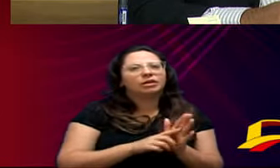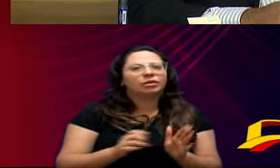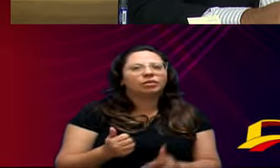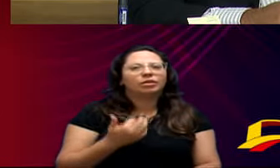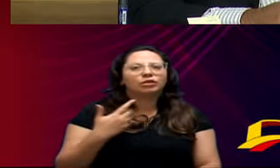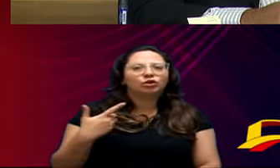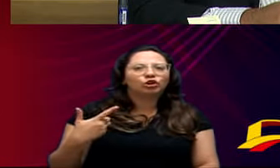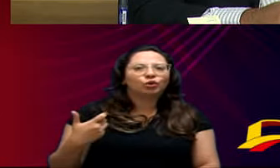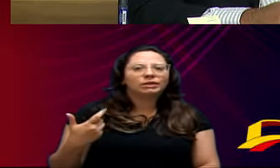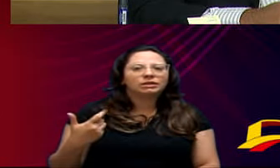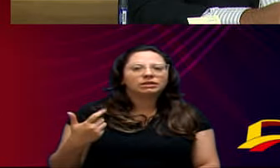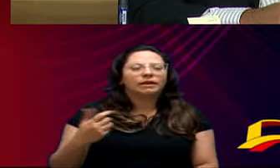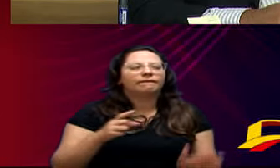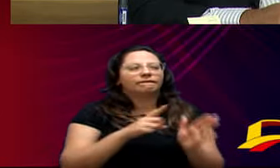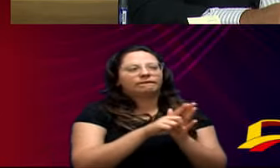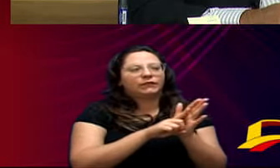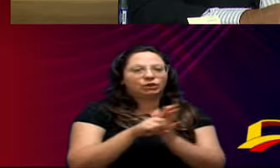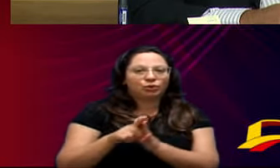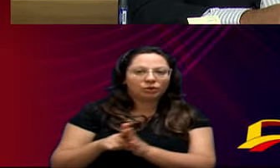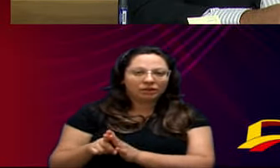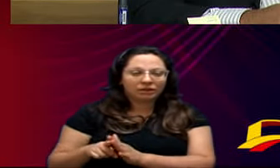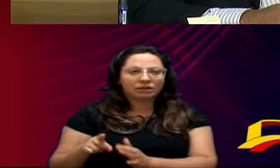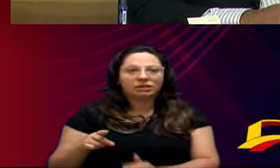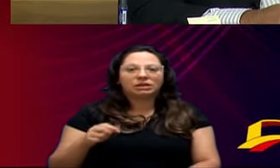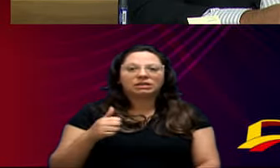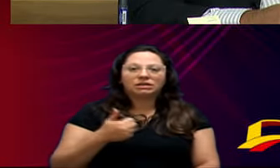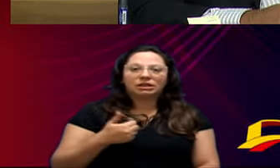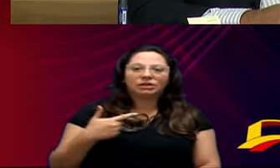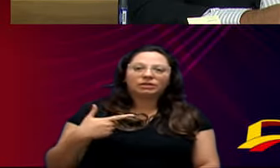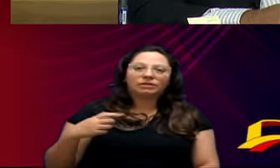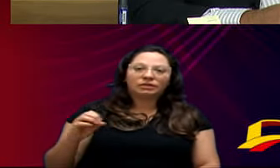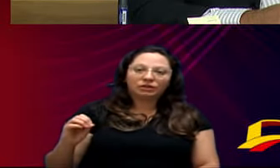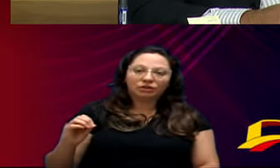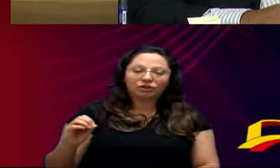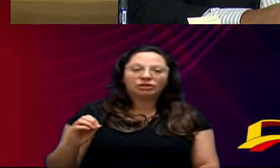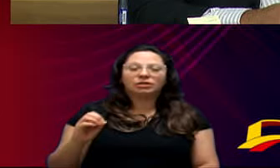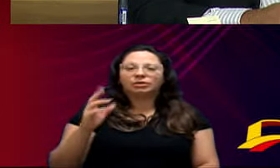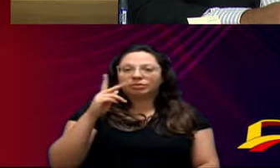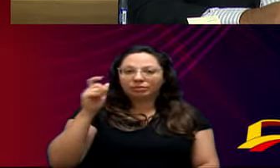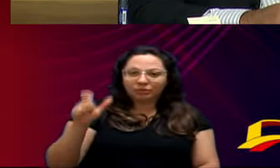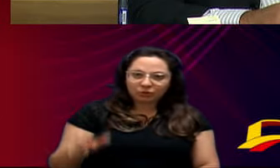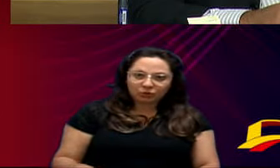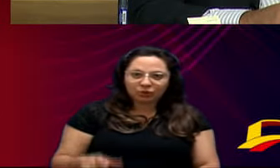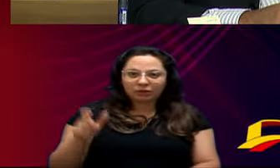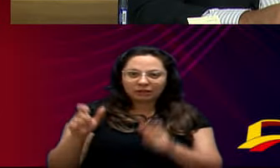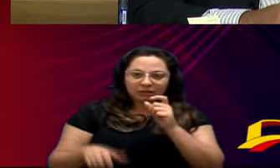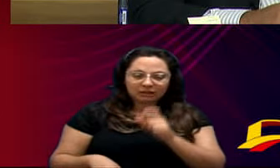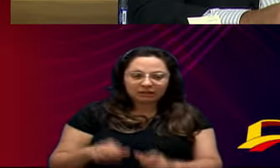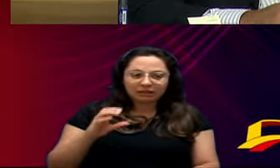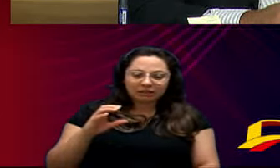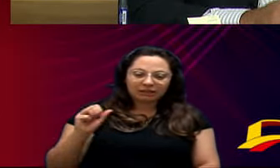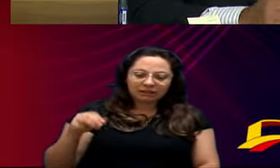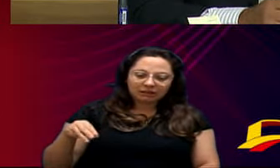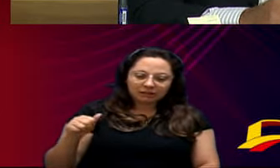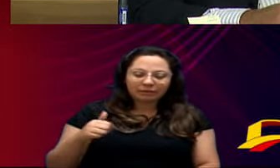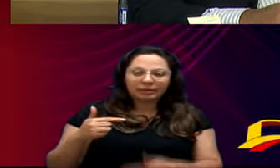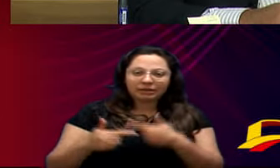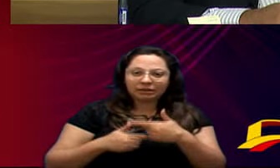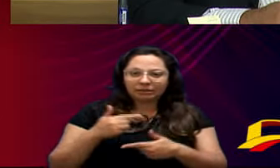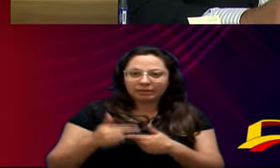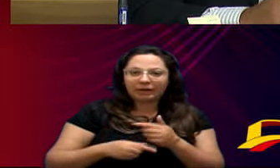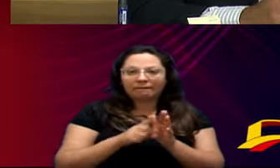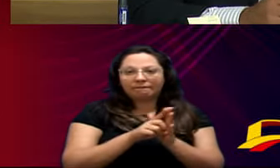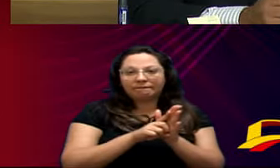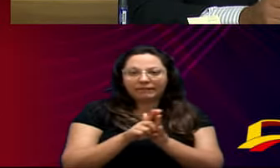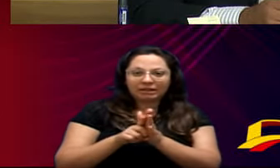12 técnicos que fazem vistoria somos quase 120 servidores da na sema então nós temos fiscais nós não